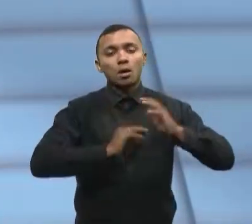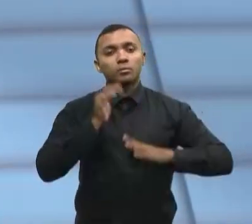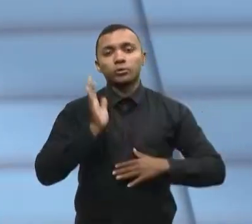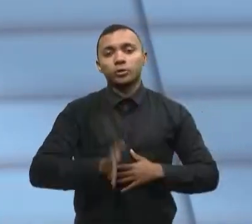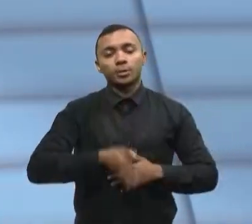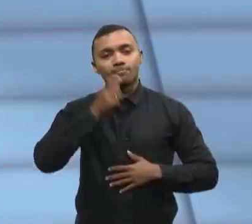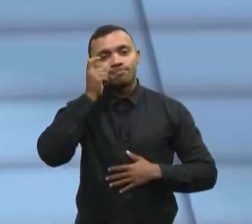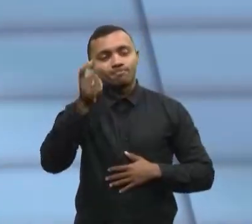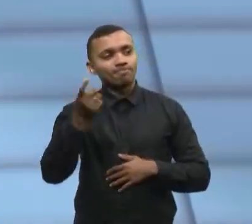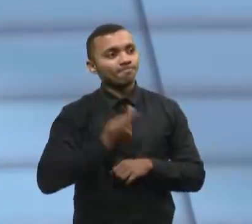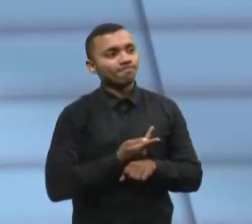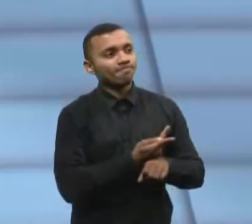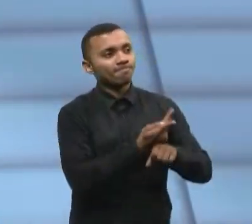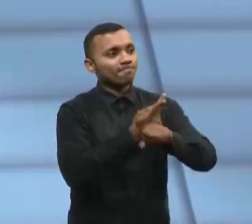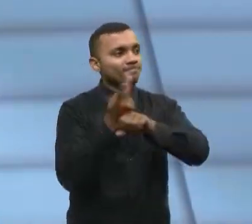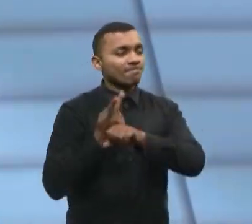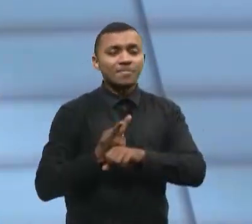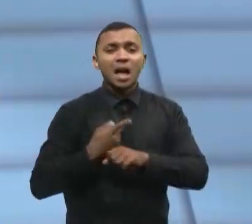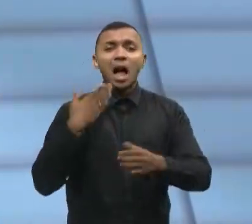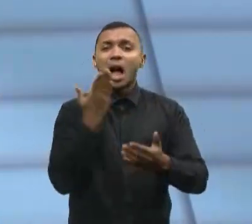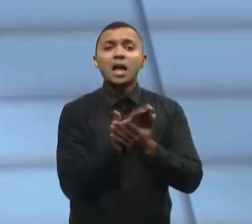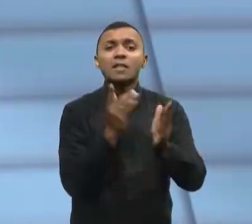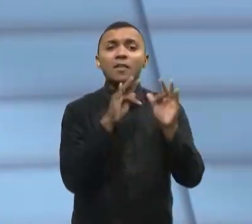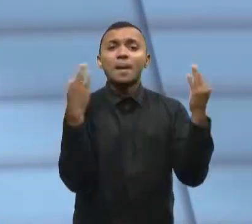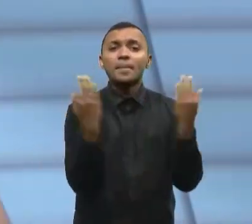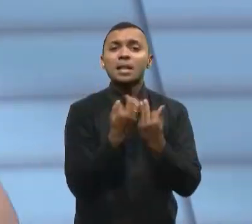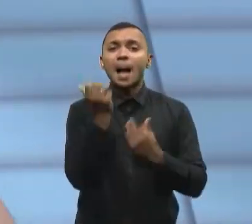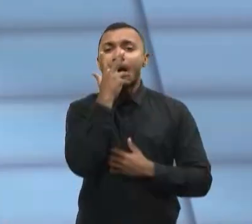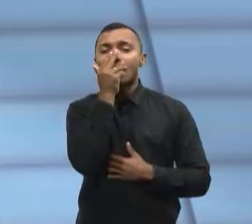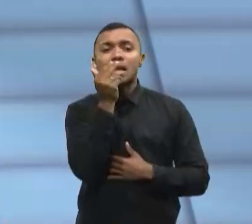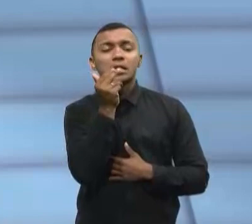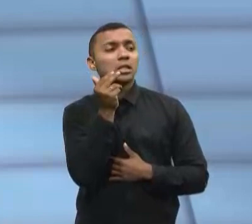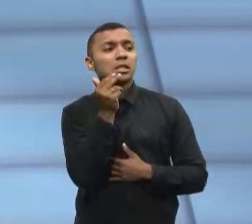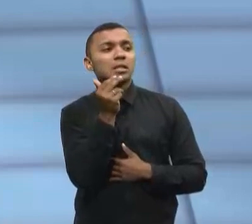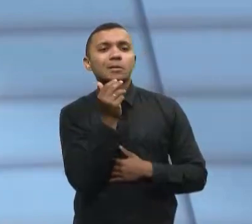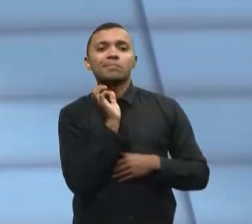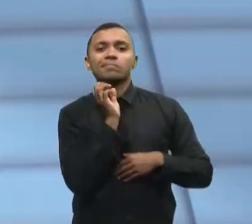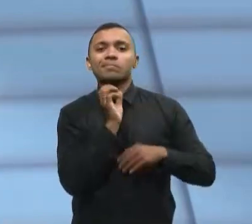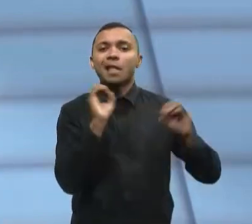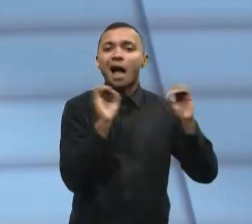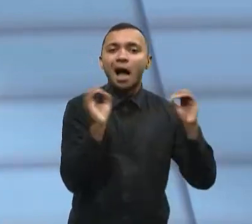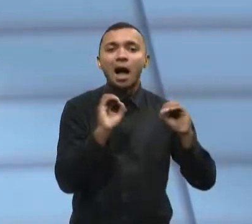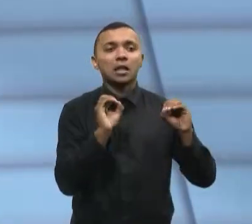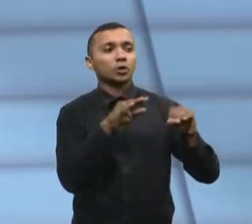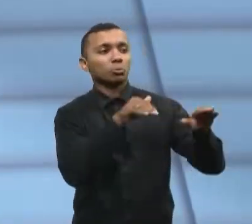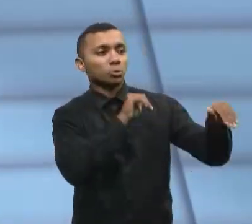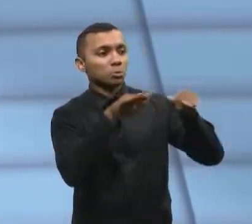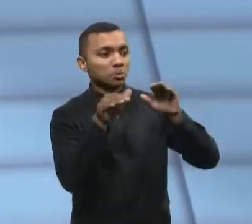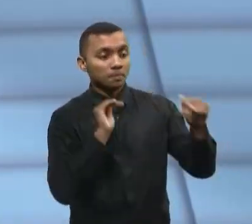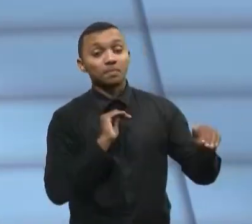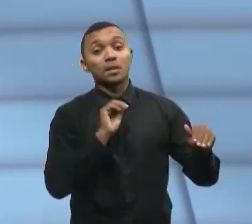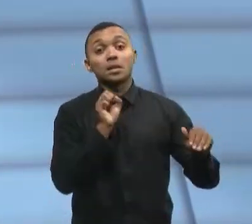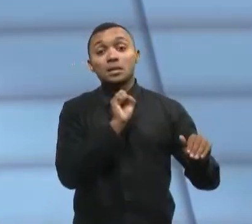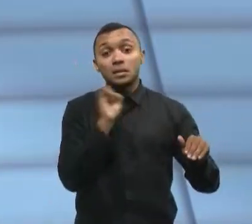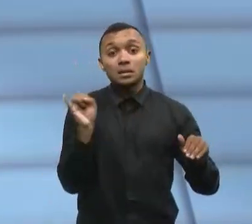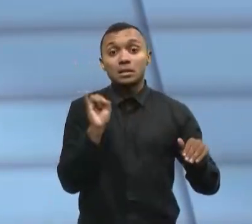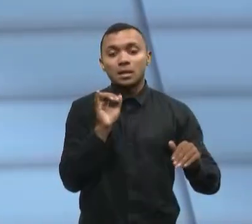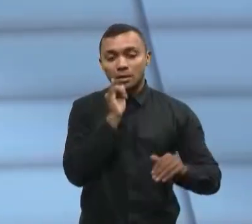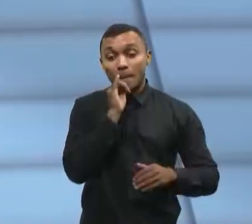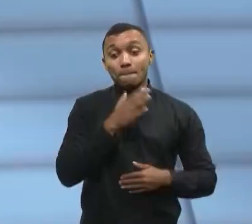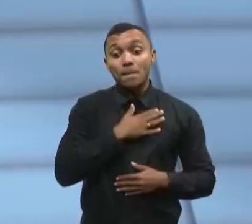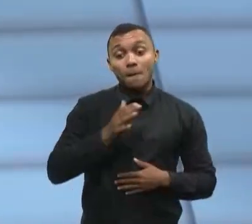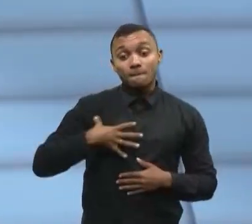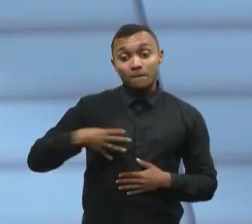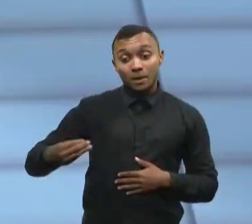mas eles se distanciavam da família ainda, né? Quando eu descobri o diagnóstico do Matheus há 12